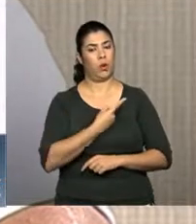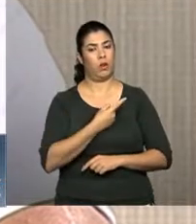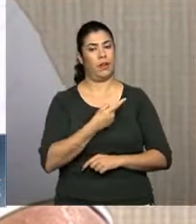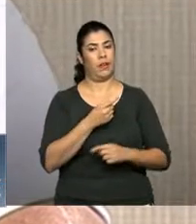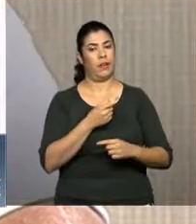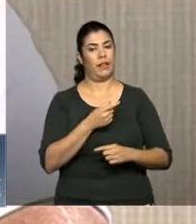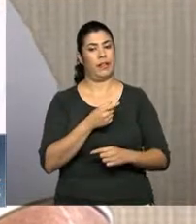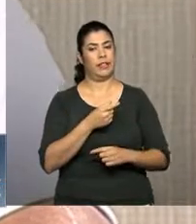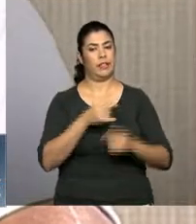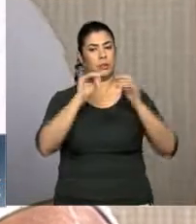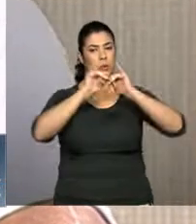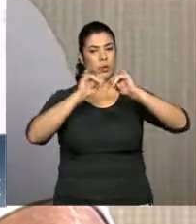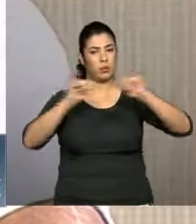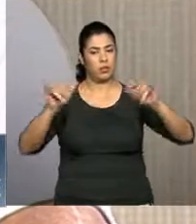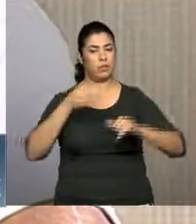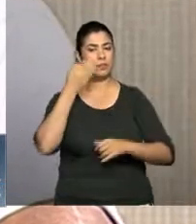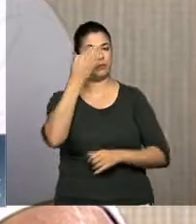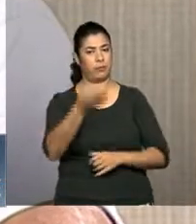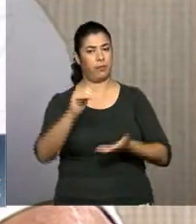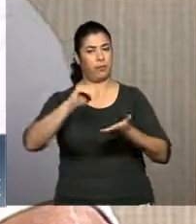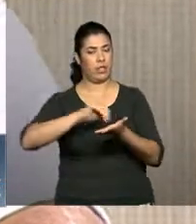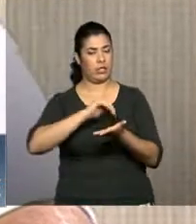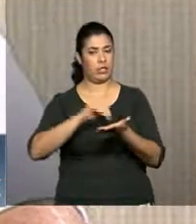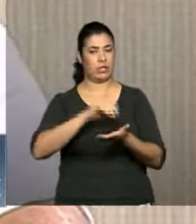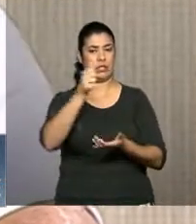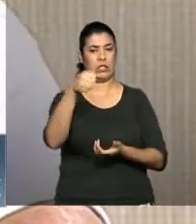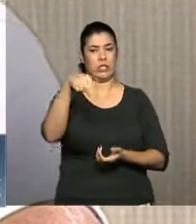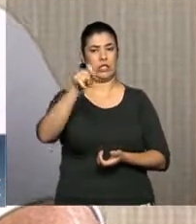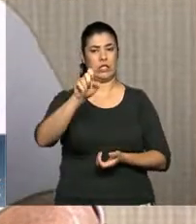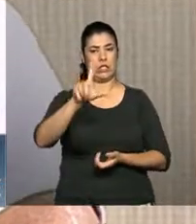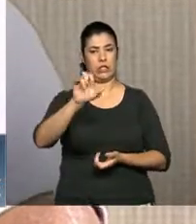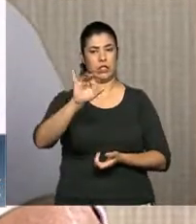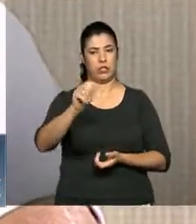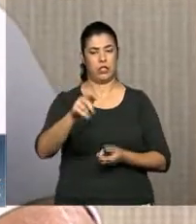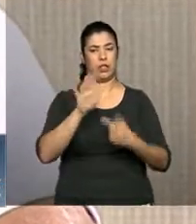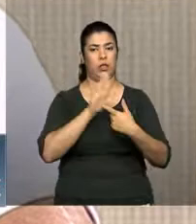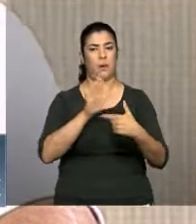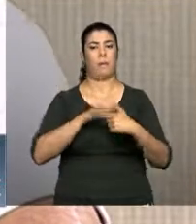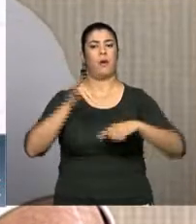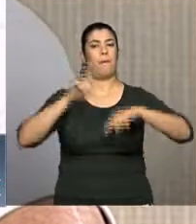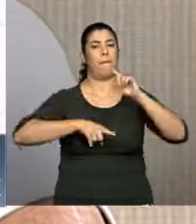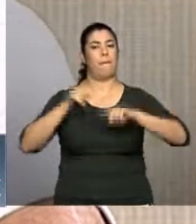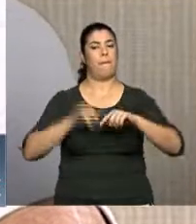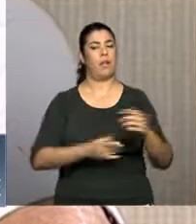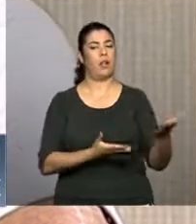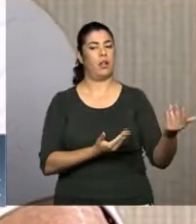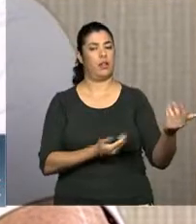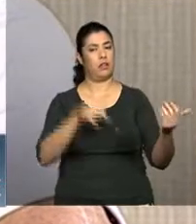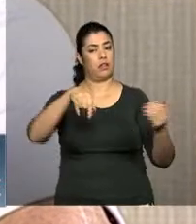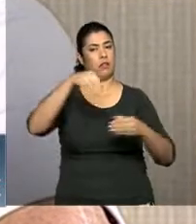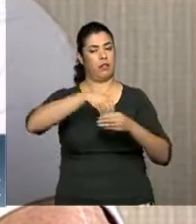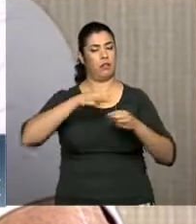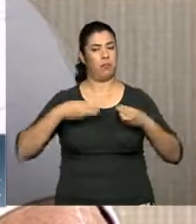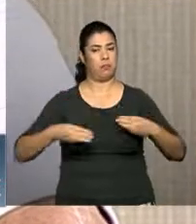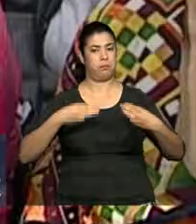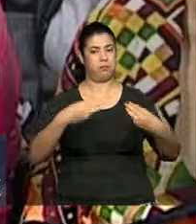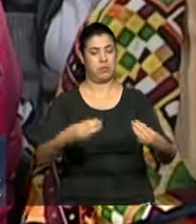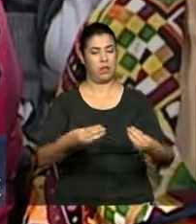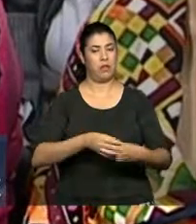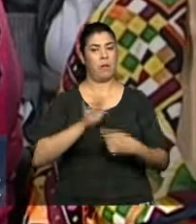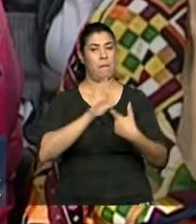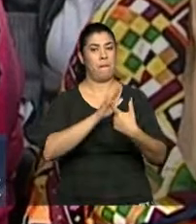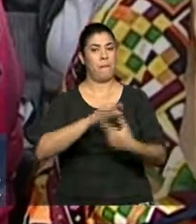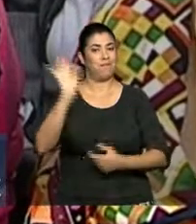atrás não está aqui a secretária angélica né que cuida da política da criança e adolescente aqui no nosso ministério é os números são